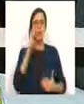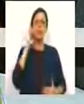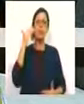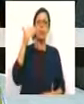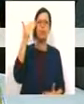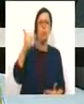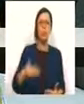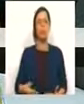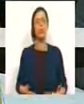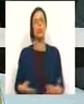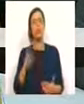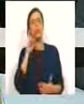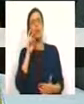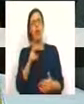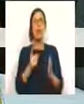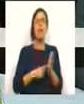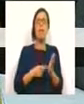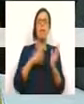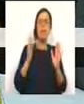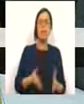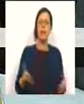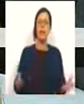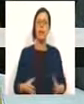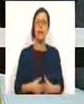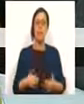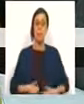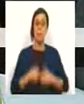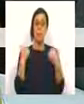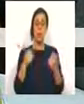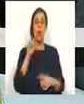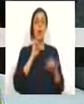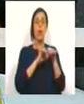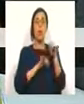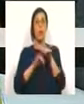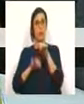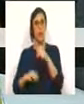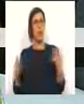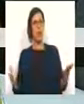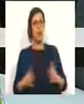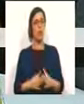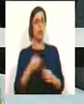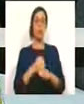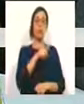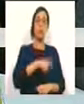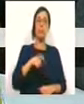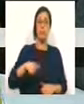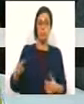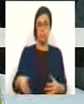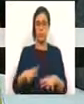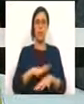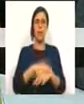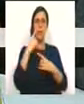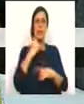olhar para ansiedade de melhorar as qualificações dos trabalhadores da administração